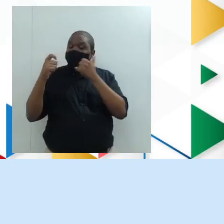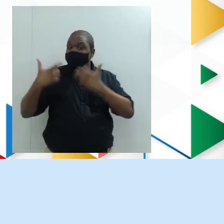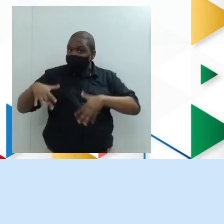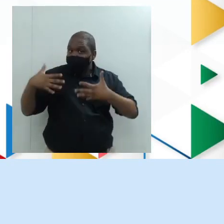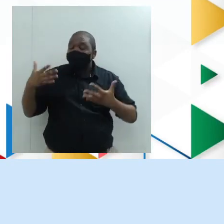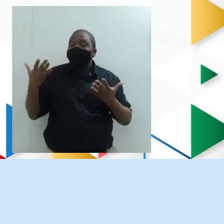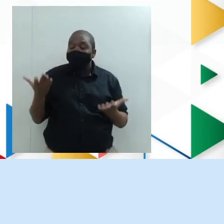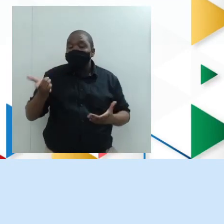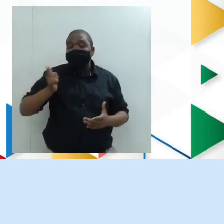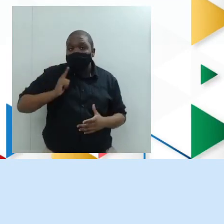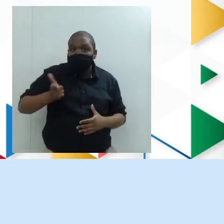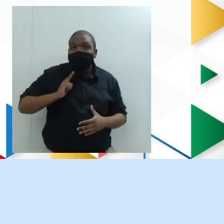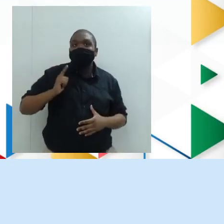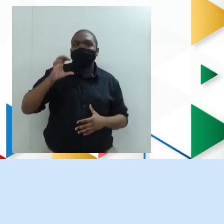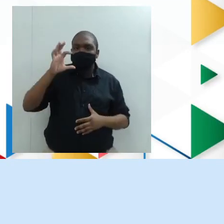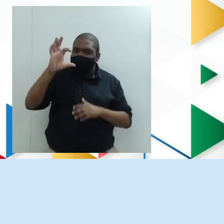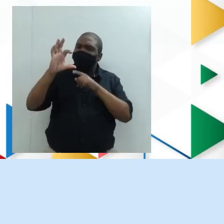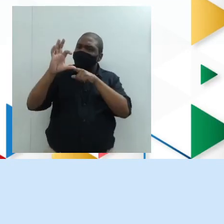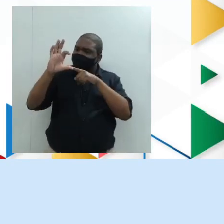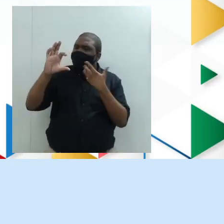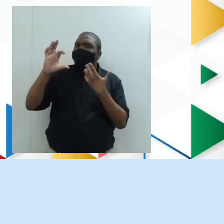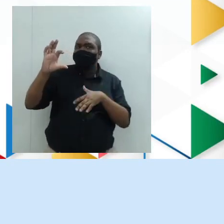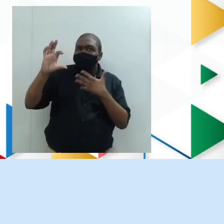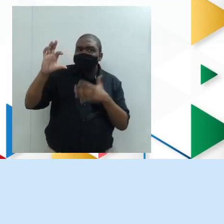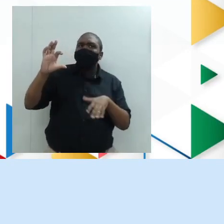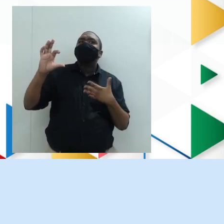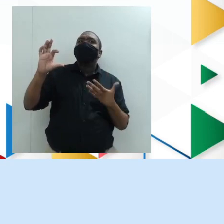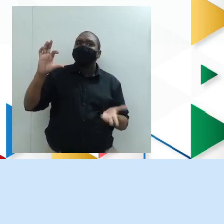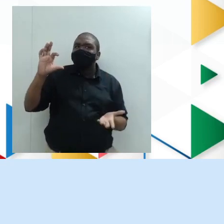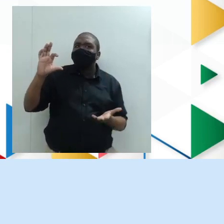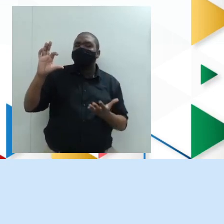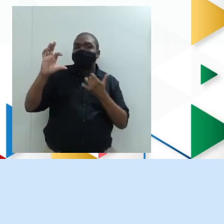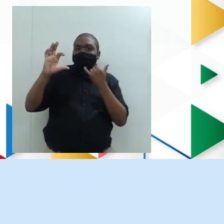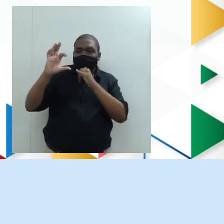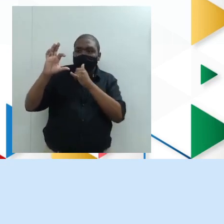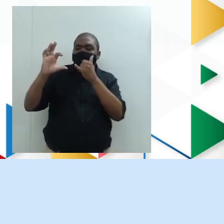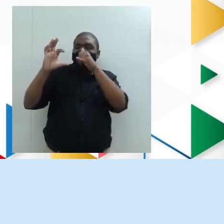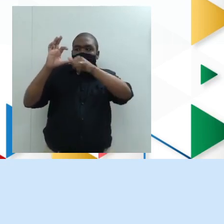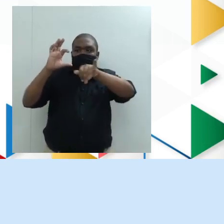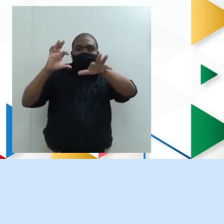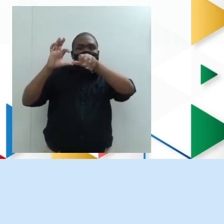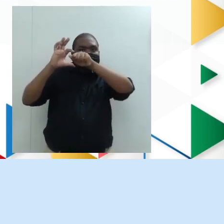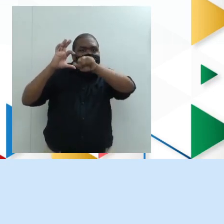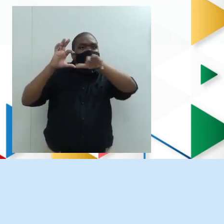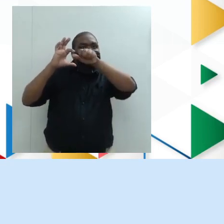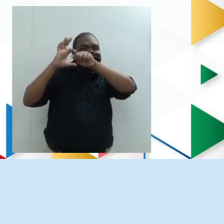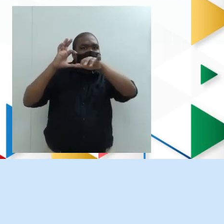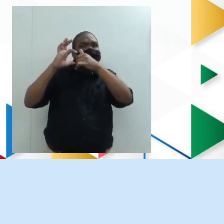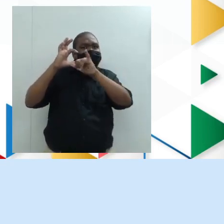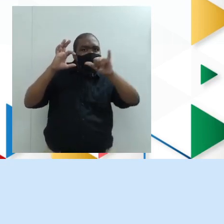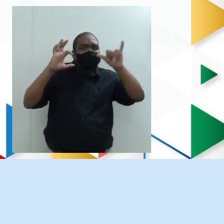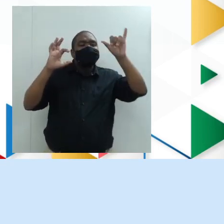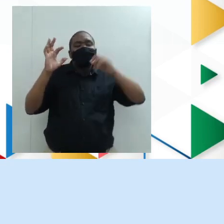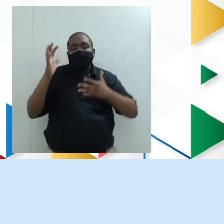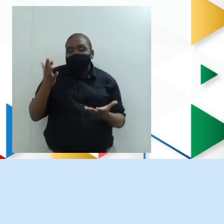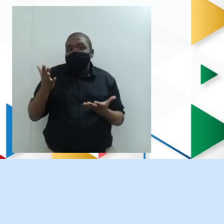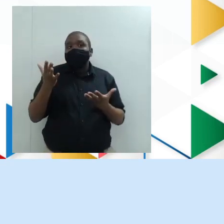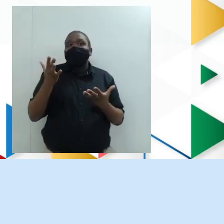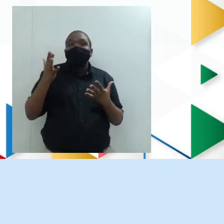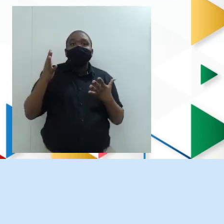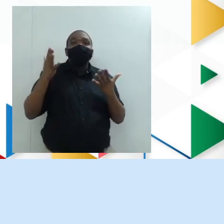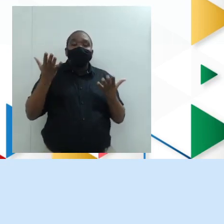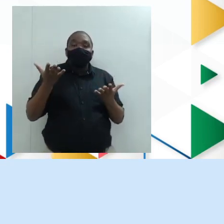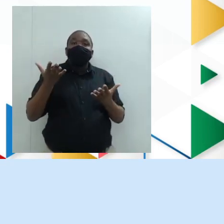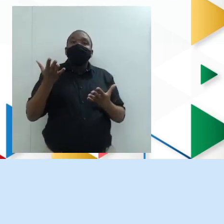Isto é, compõe-se fortemente a passagem de corrente elétrica. Quando esses elementos eles